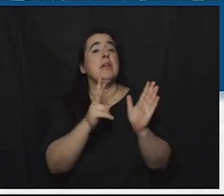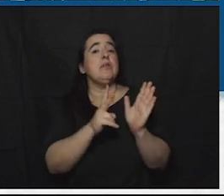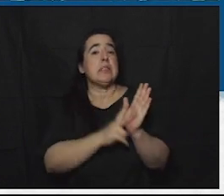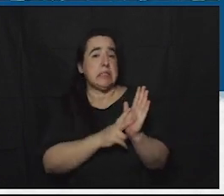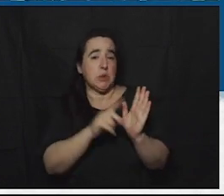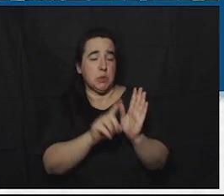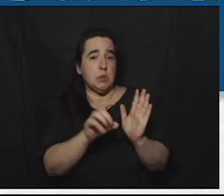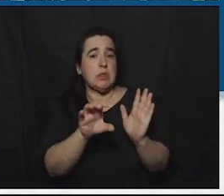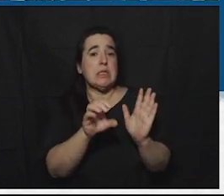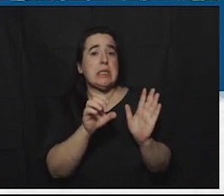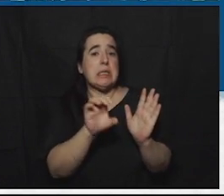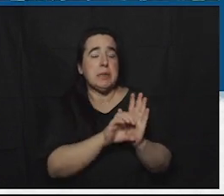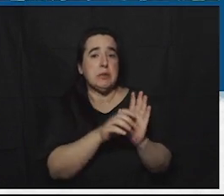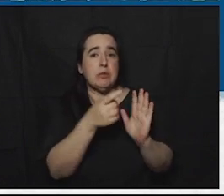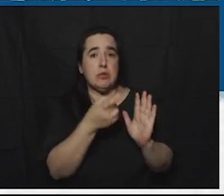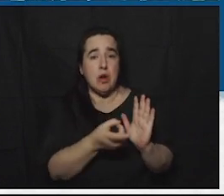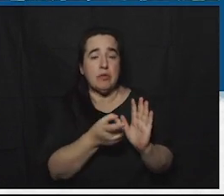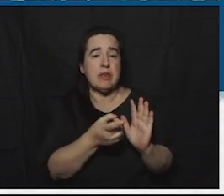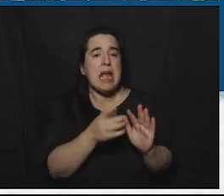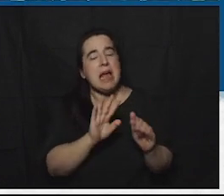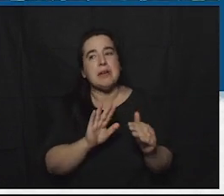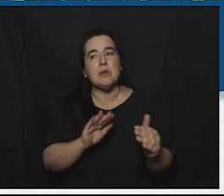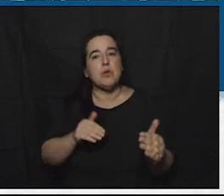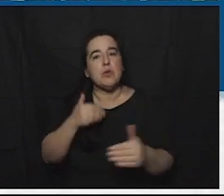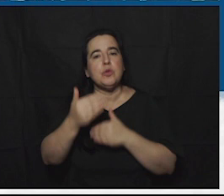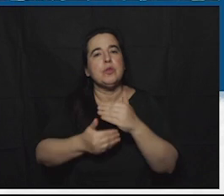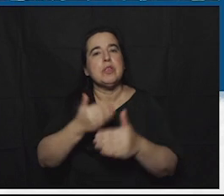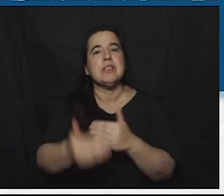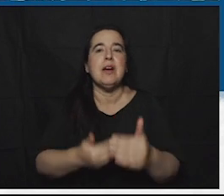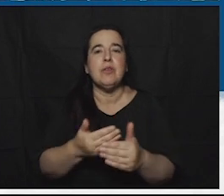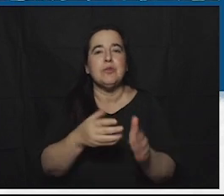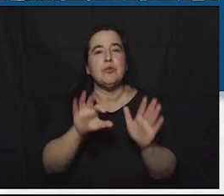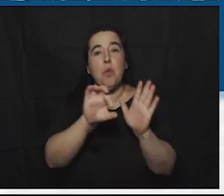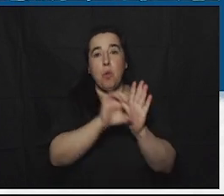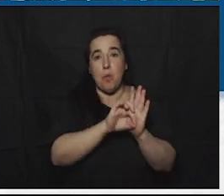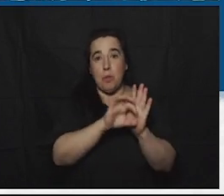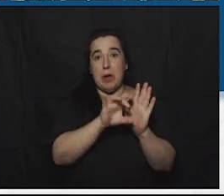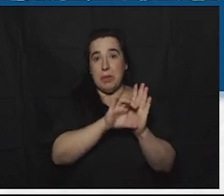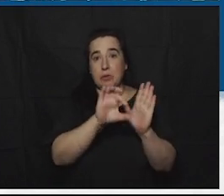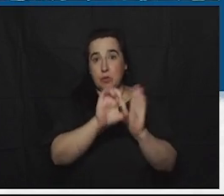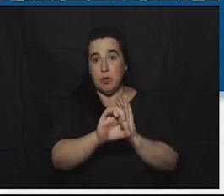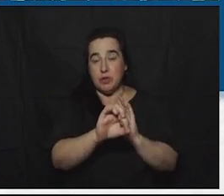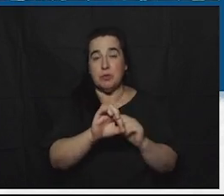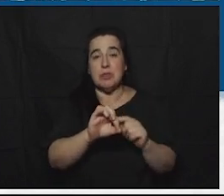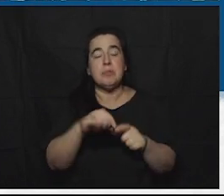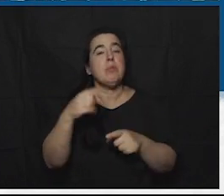verdade, é antecedido por uns versículos do capítulo 8 que falam dos costumes que estavam a acontecer nesta terra. E fala